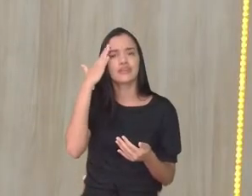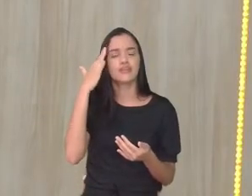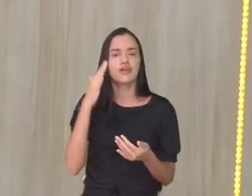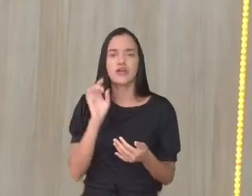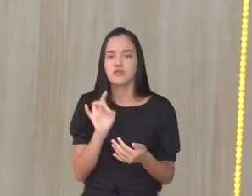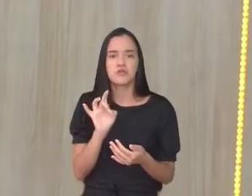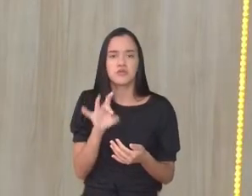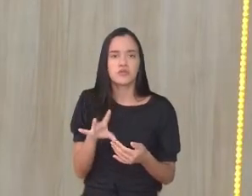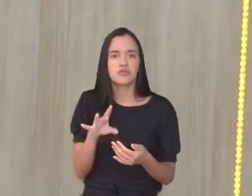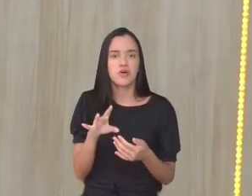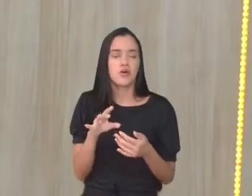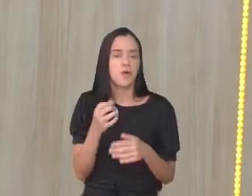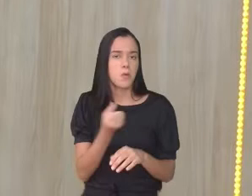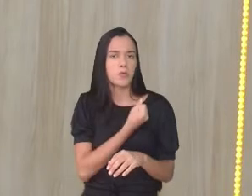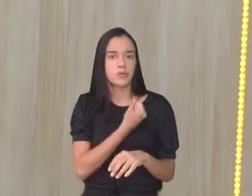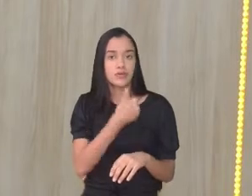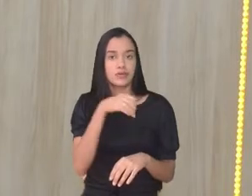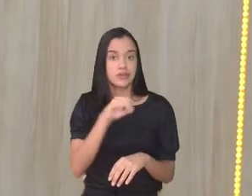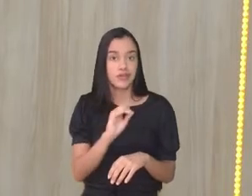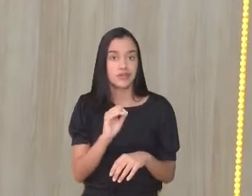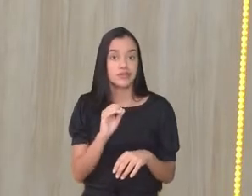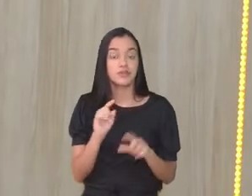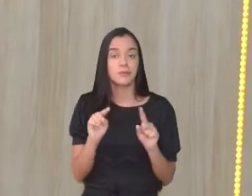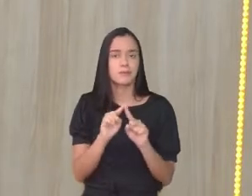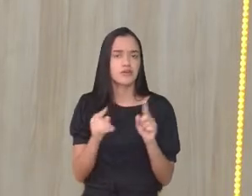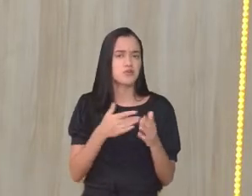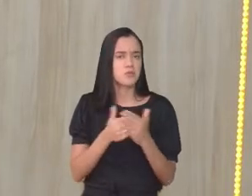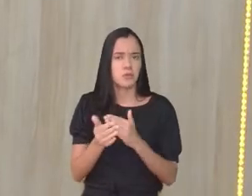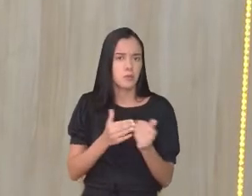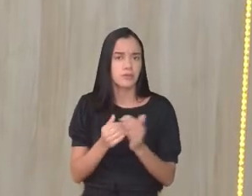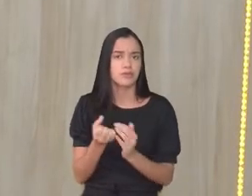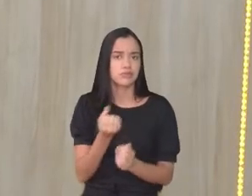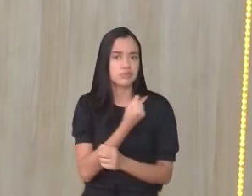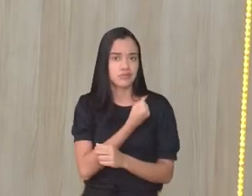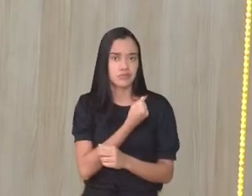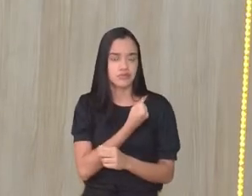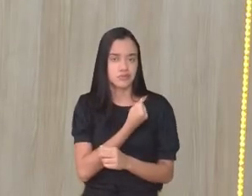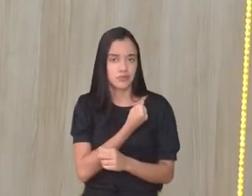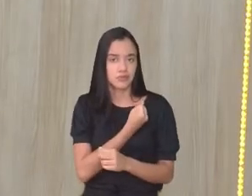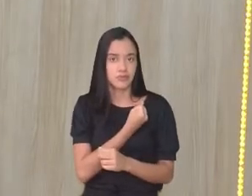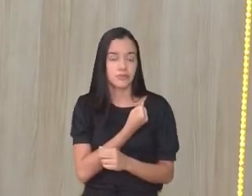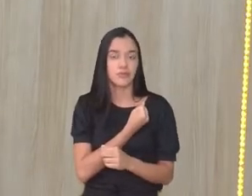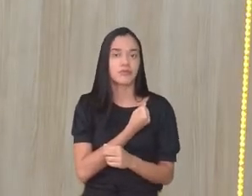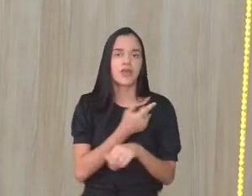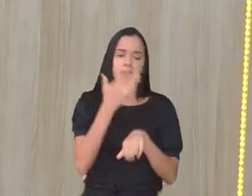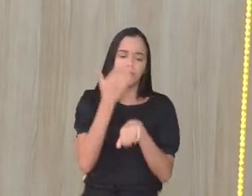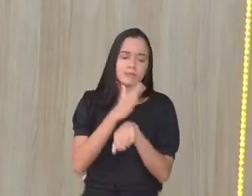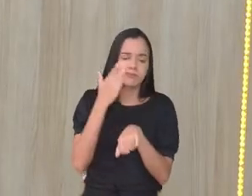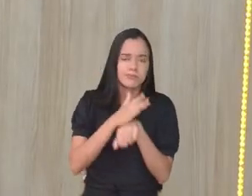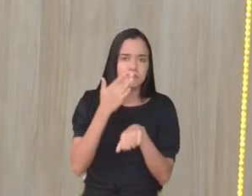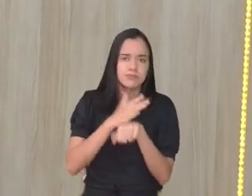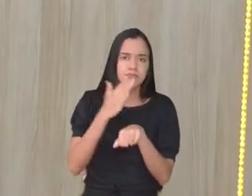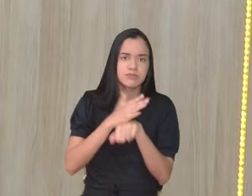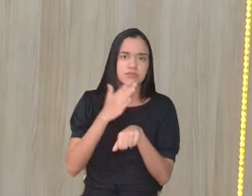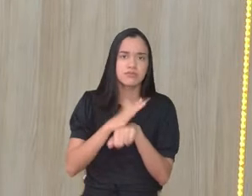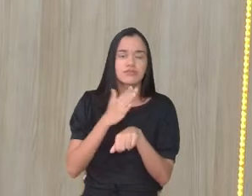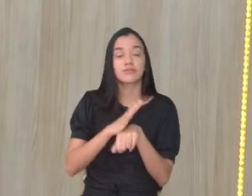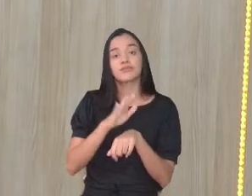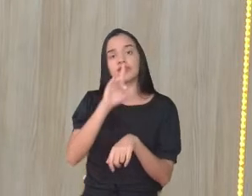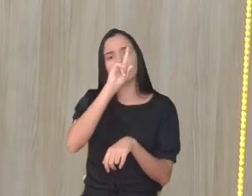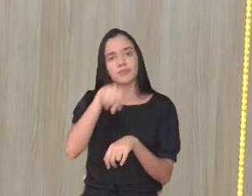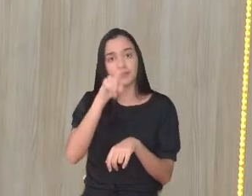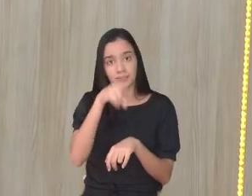só apenas o número 10, mas como qualquer número, certo? Pratique bastante essa ideia aí do